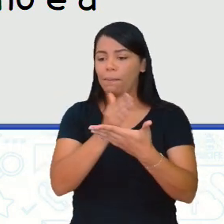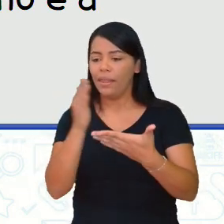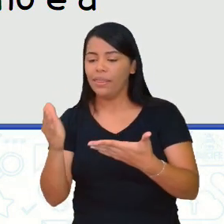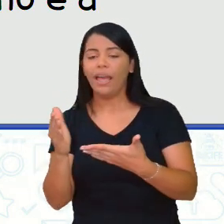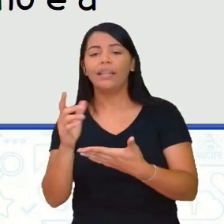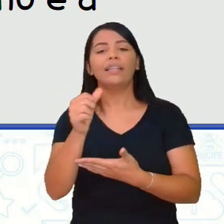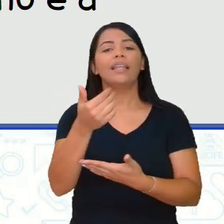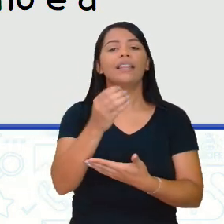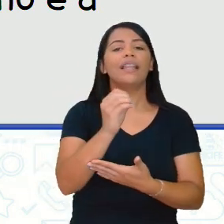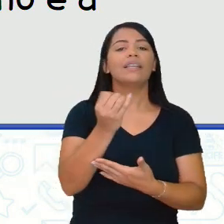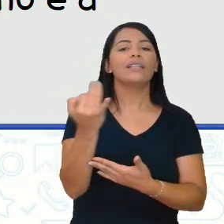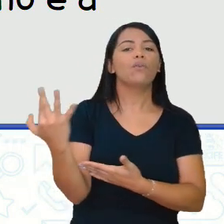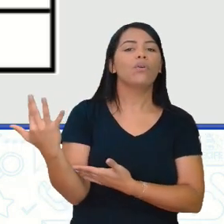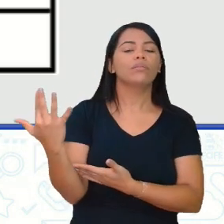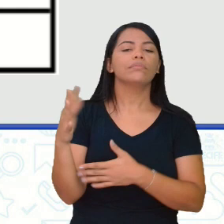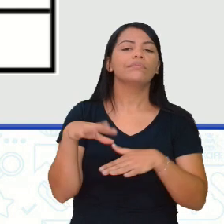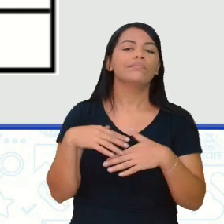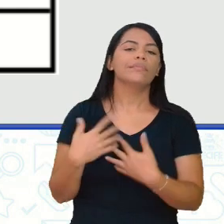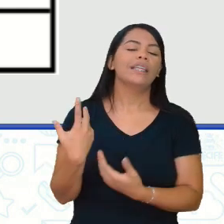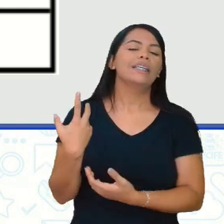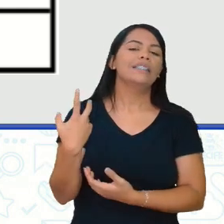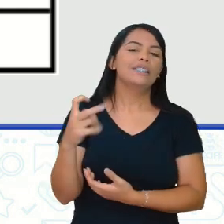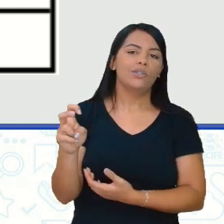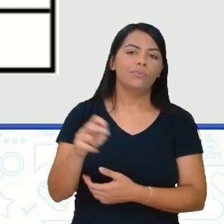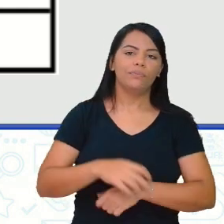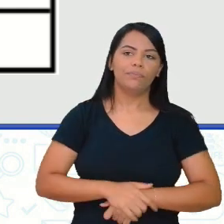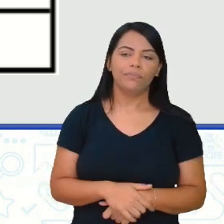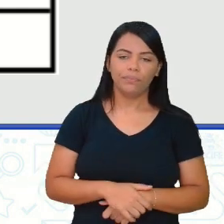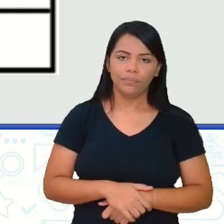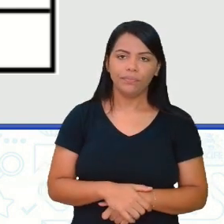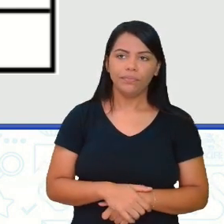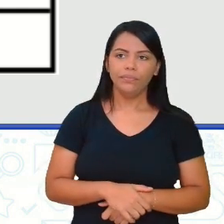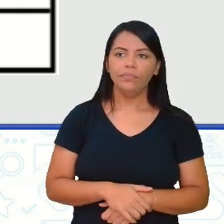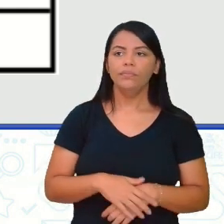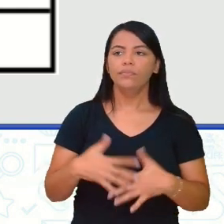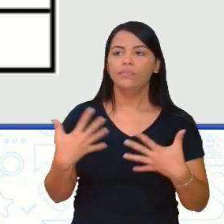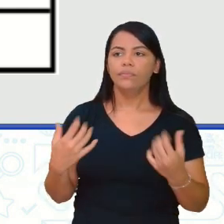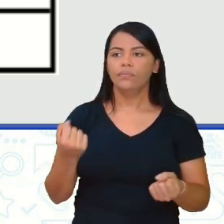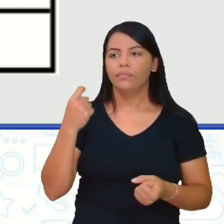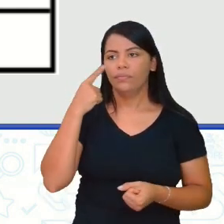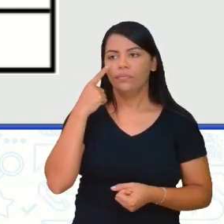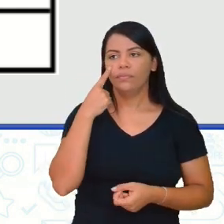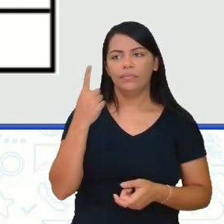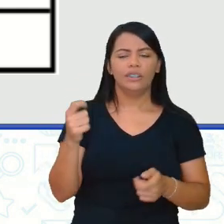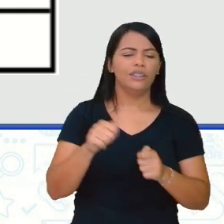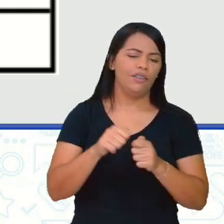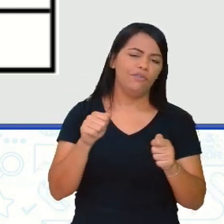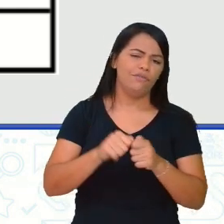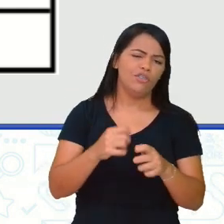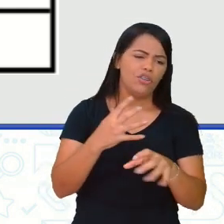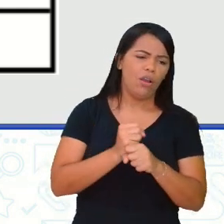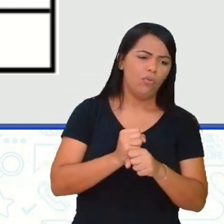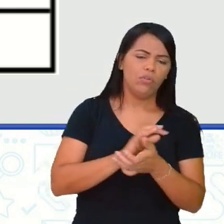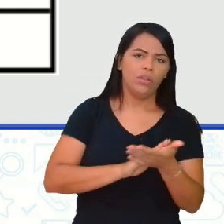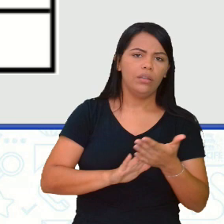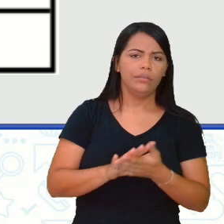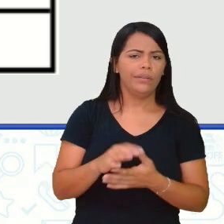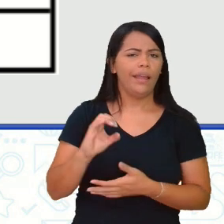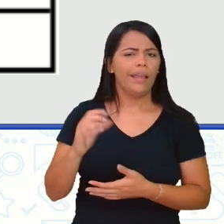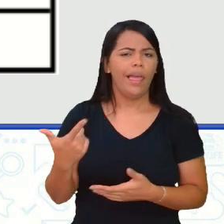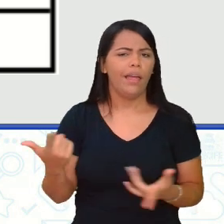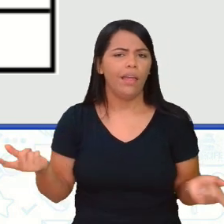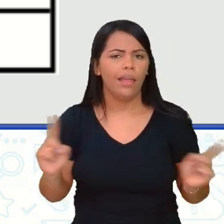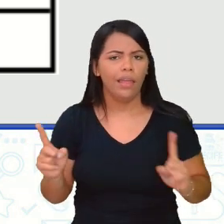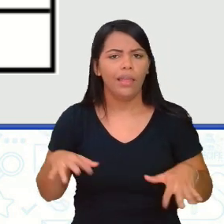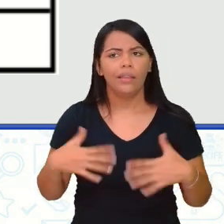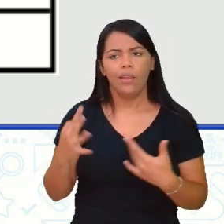é? 5. Isso. Vamos nós. Professora, a senhora não fez conta nenhuma? Claro que não. O gráfico é para